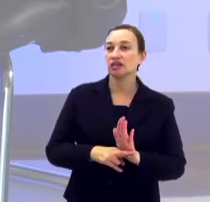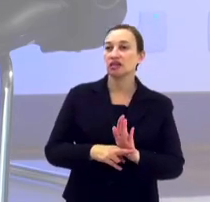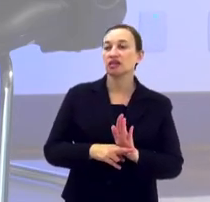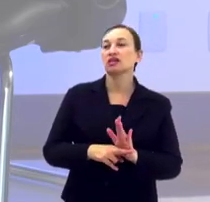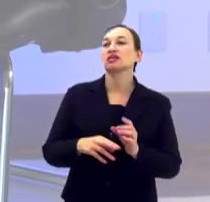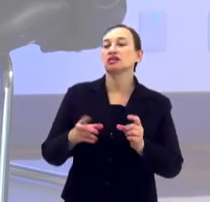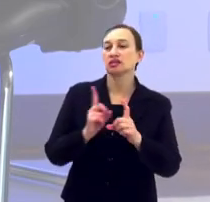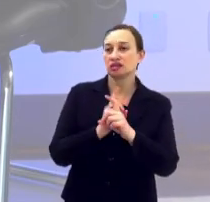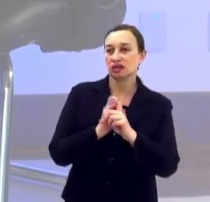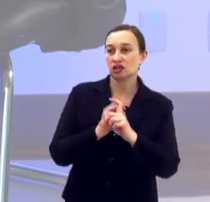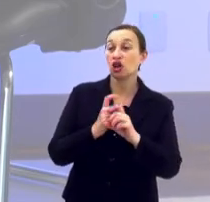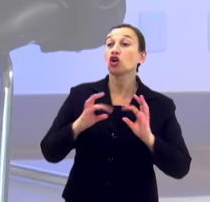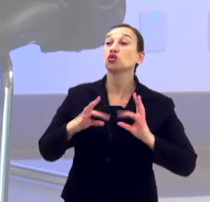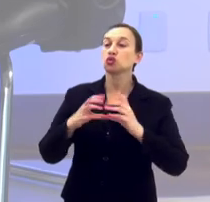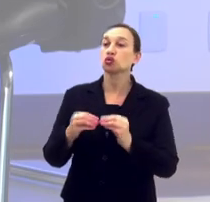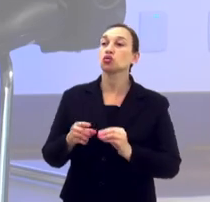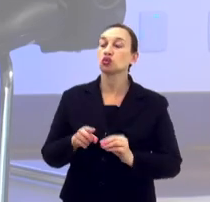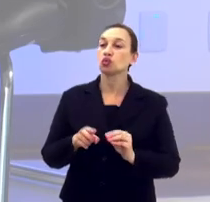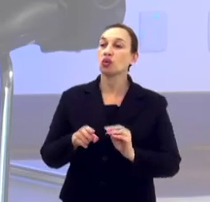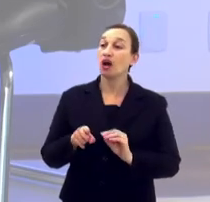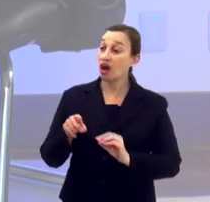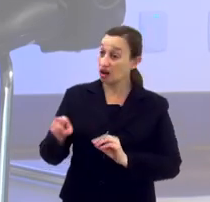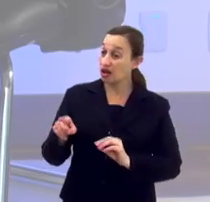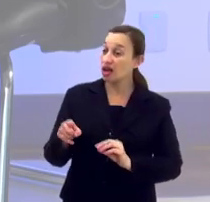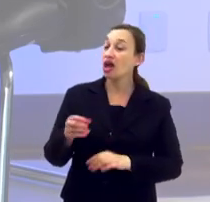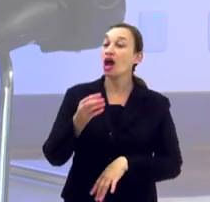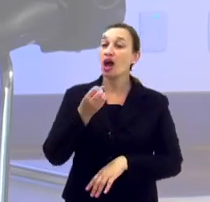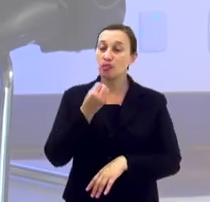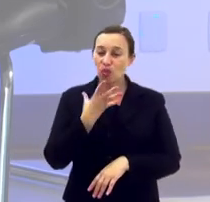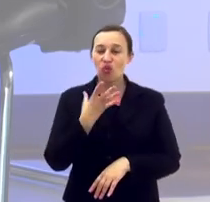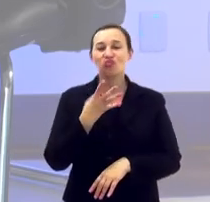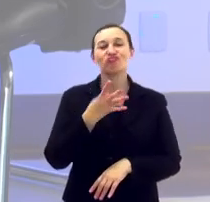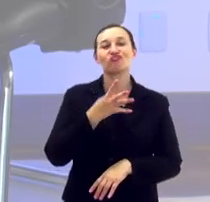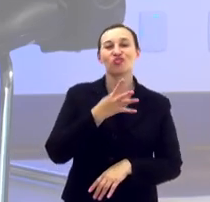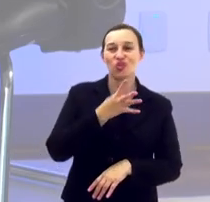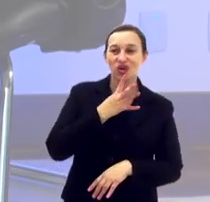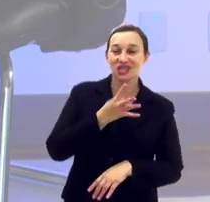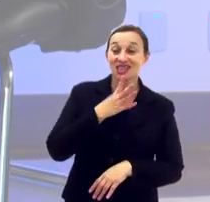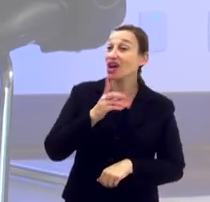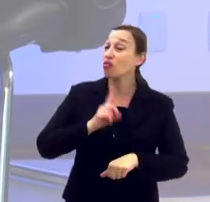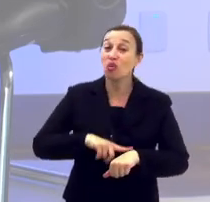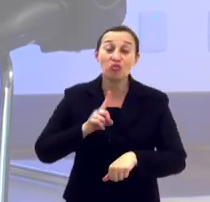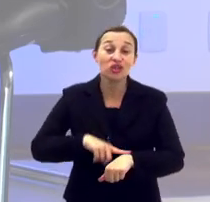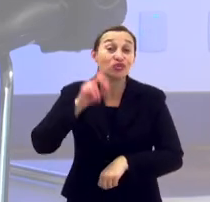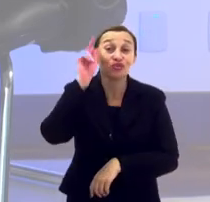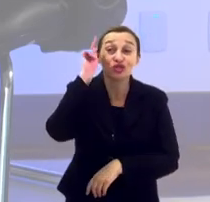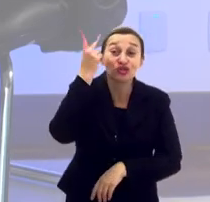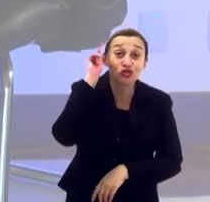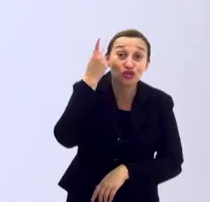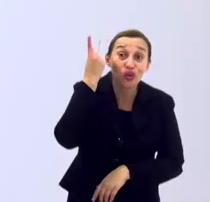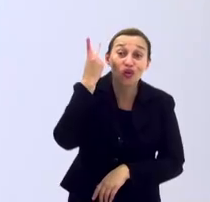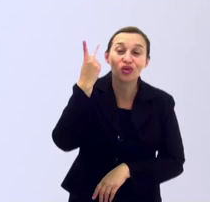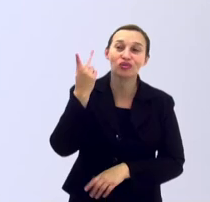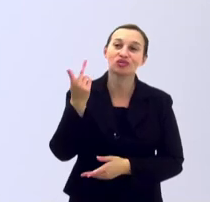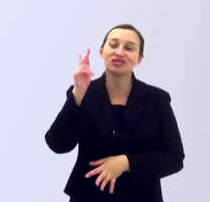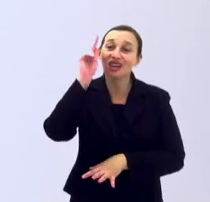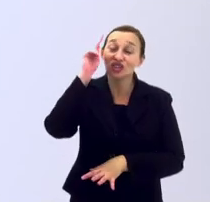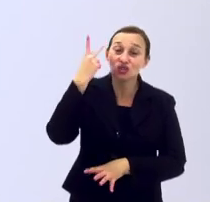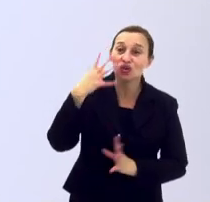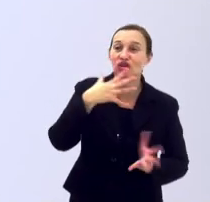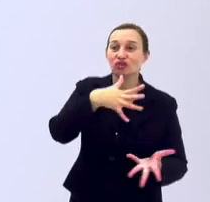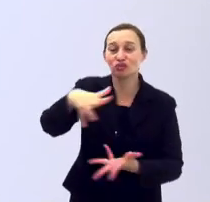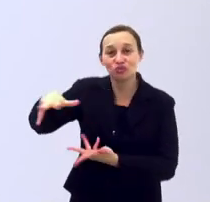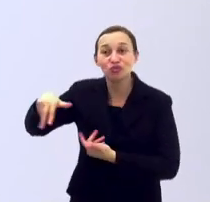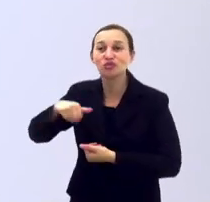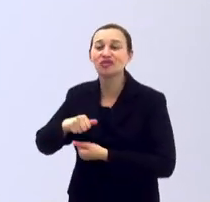ali. Vale a pena conhecer, gente. É um momento histórico da história